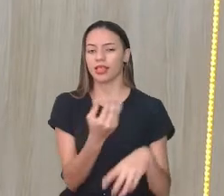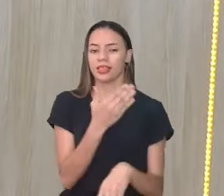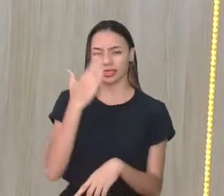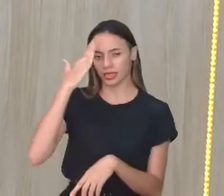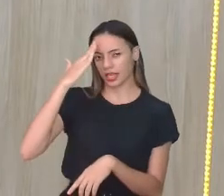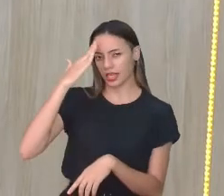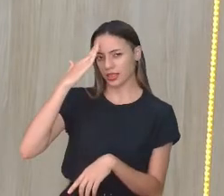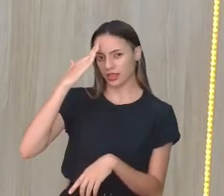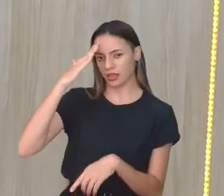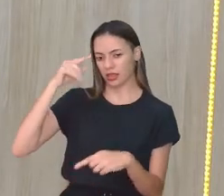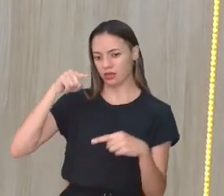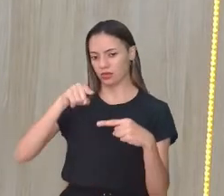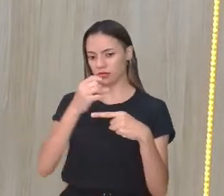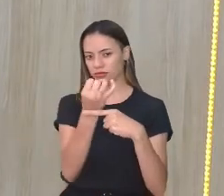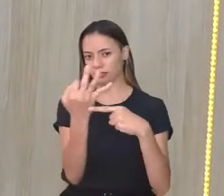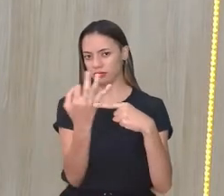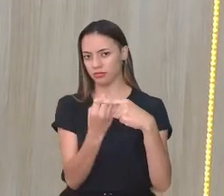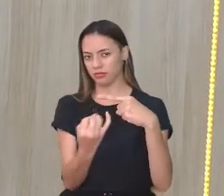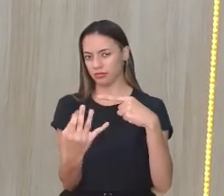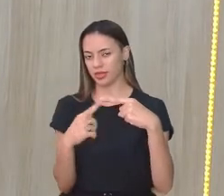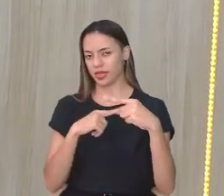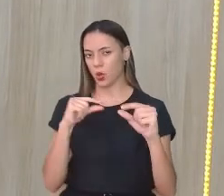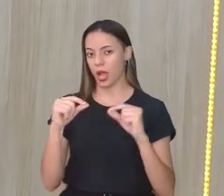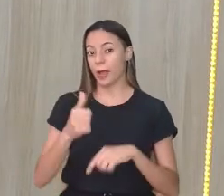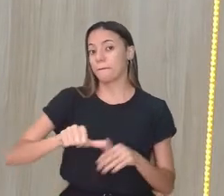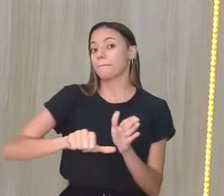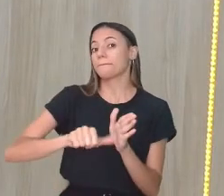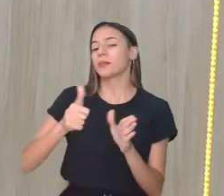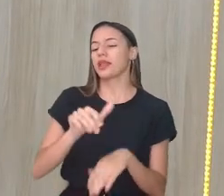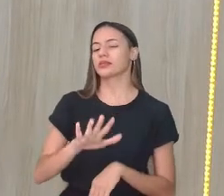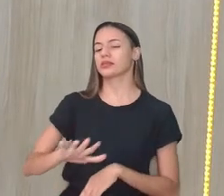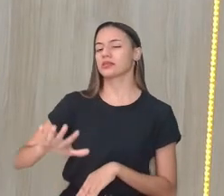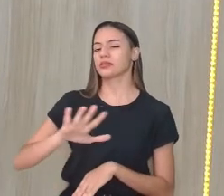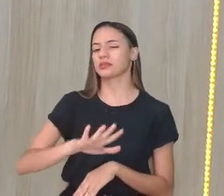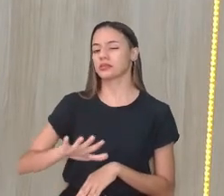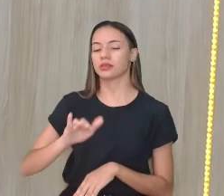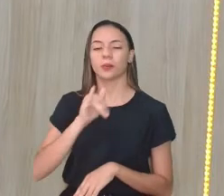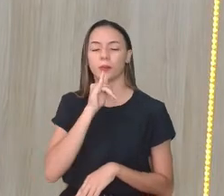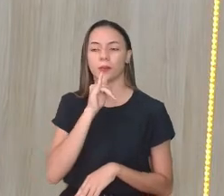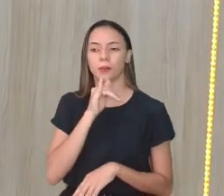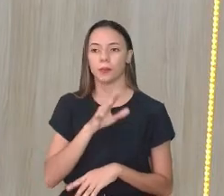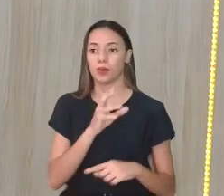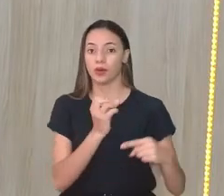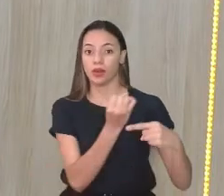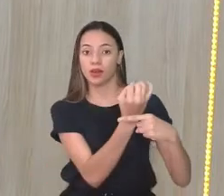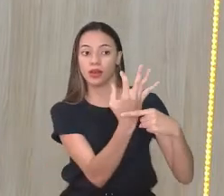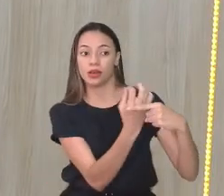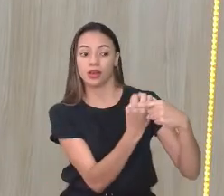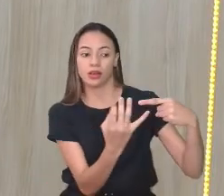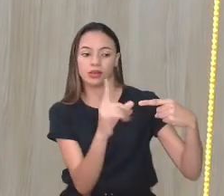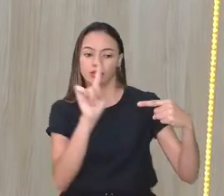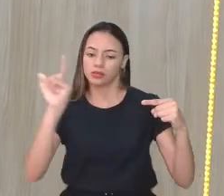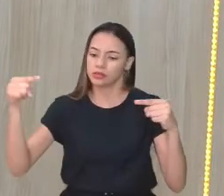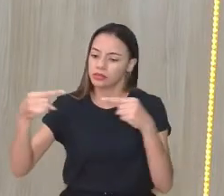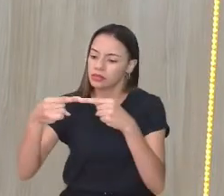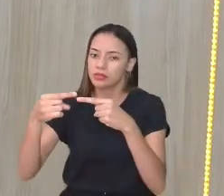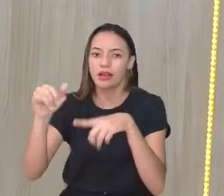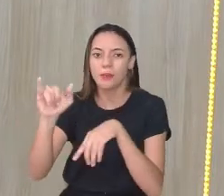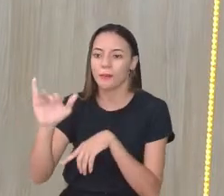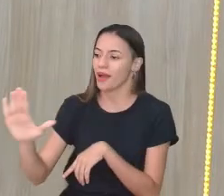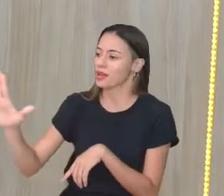uma fração, a gente tem essa primeira situação, que é quando a gente associa uma fração a determinados